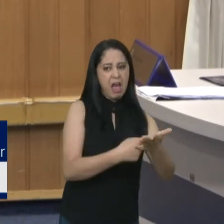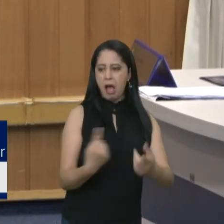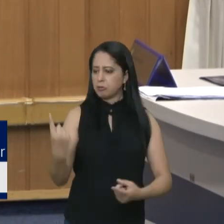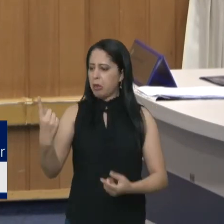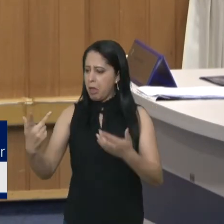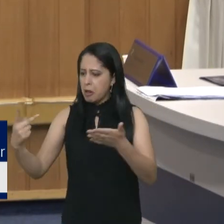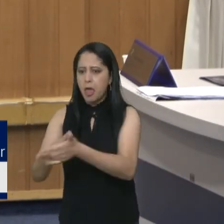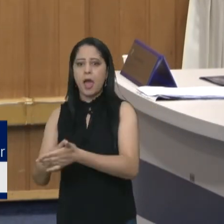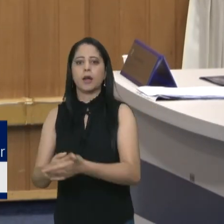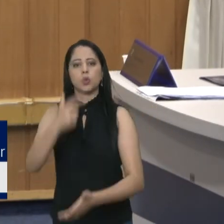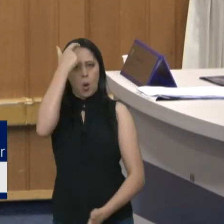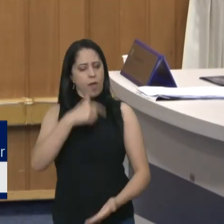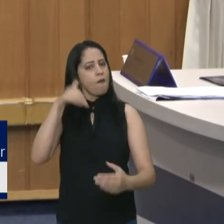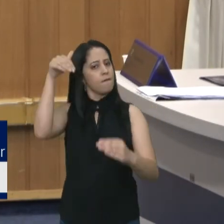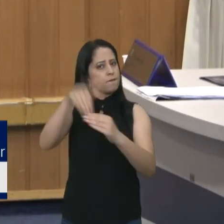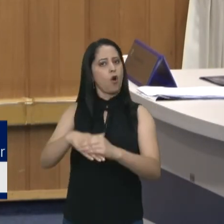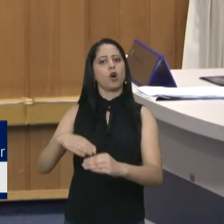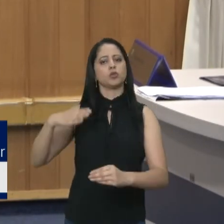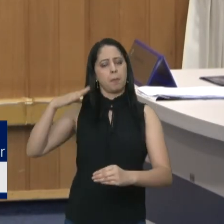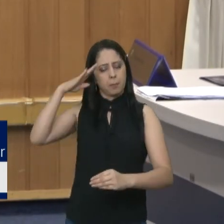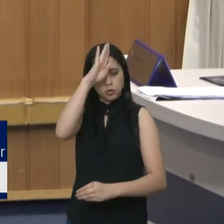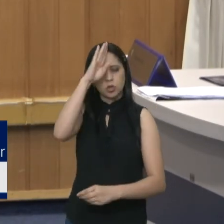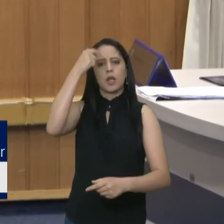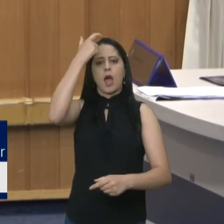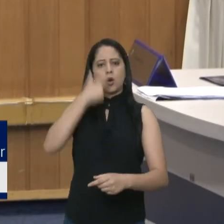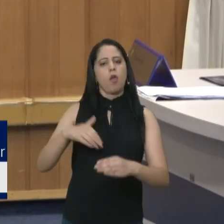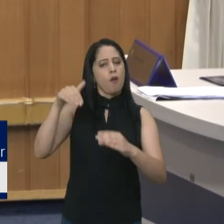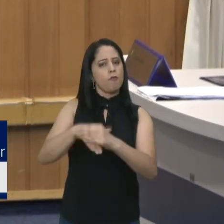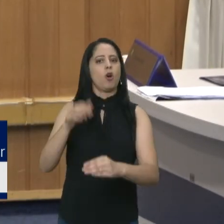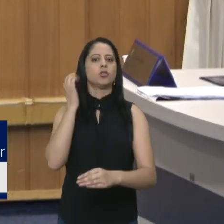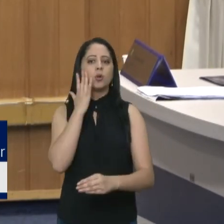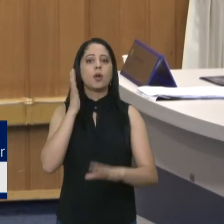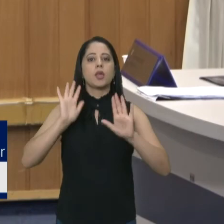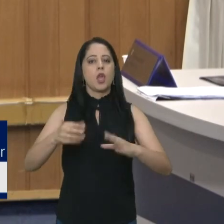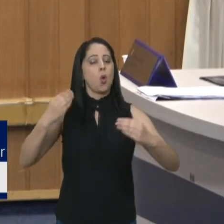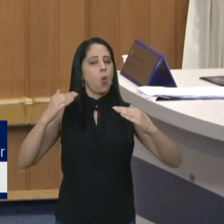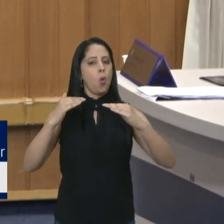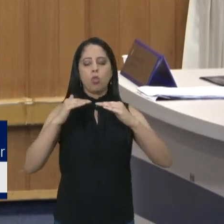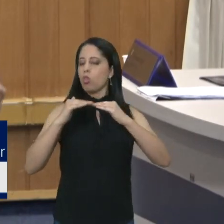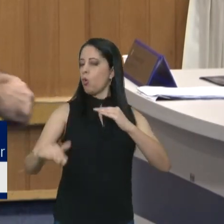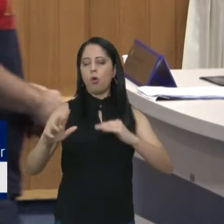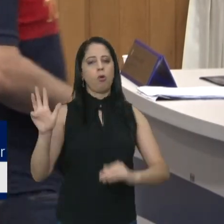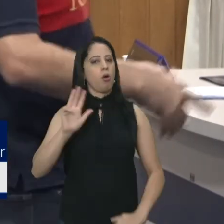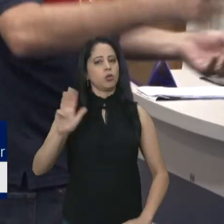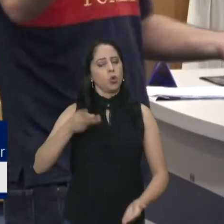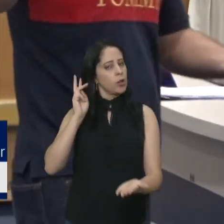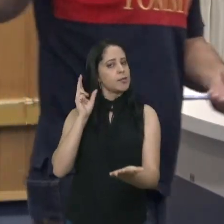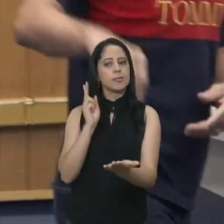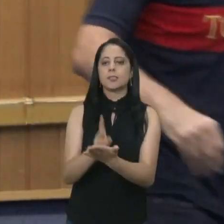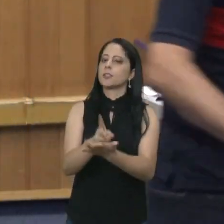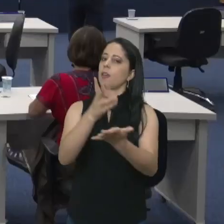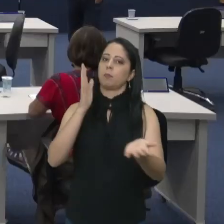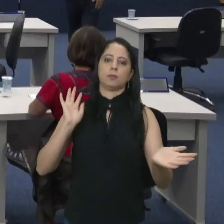nesse segundo turno, sou Tarcísio e sou contra o Lula sempre.